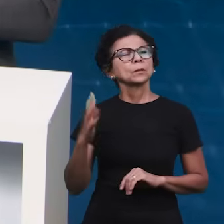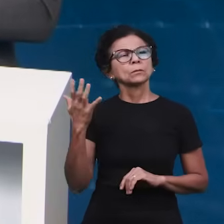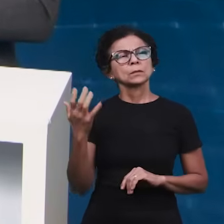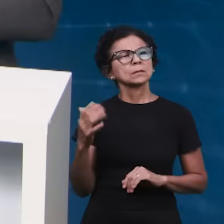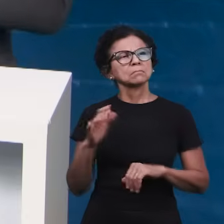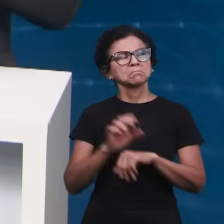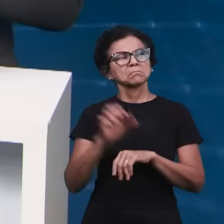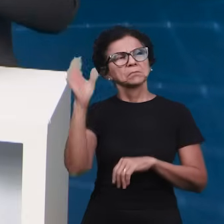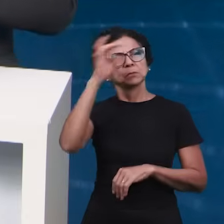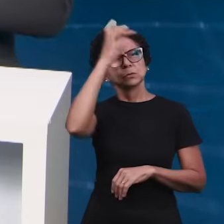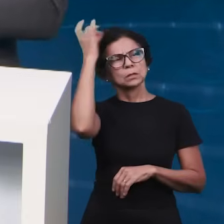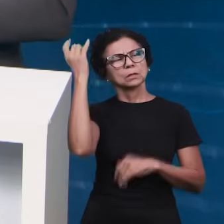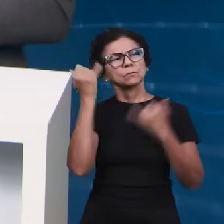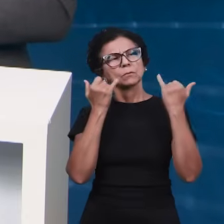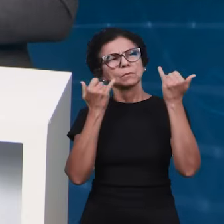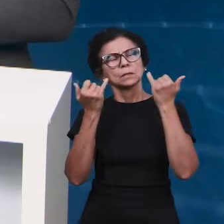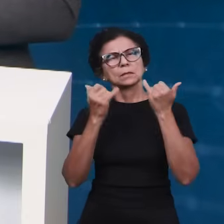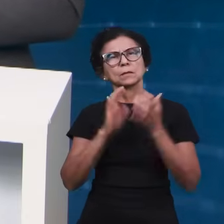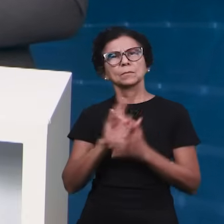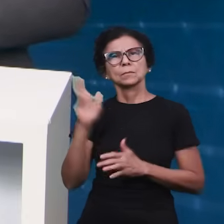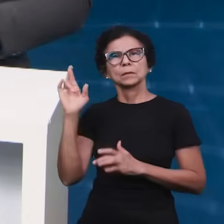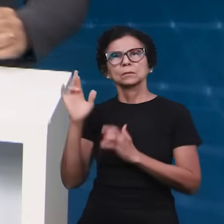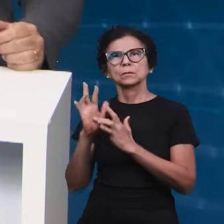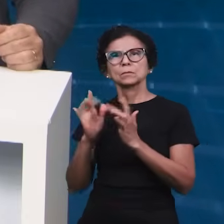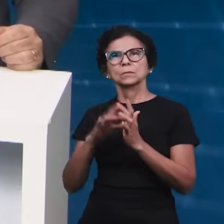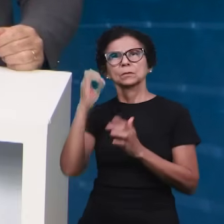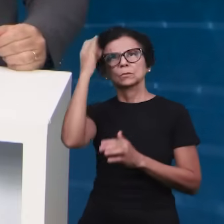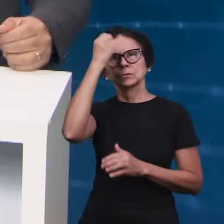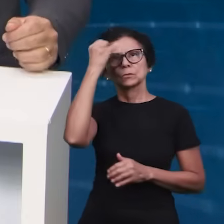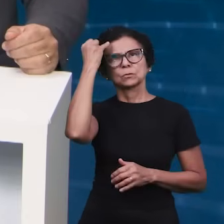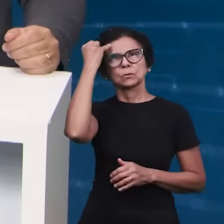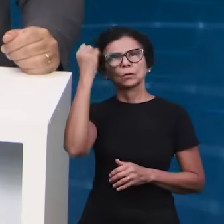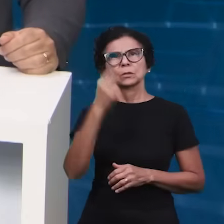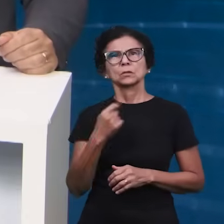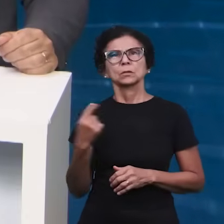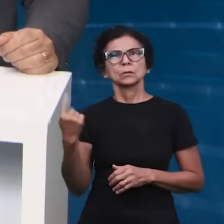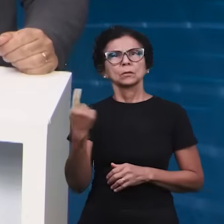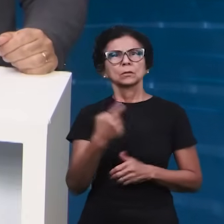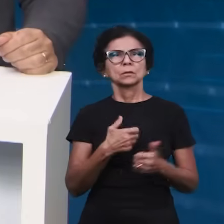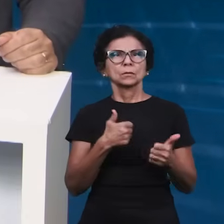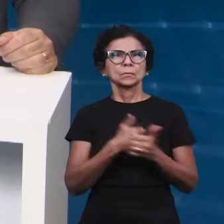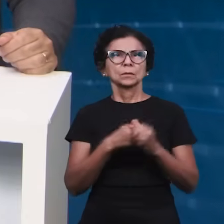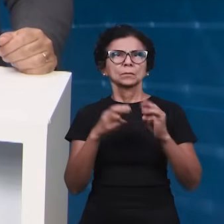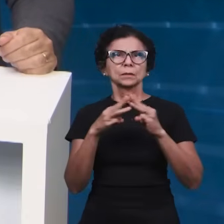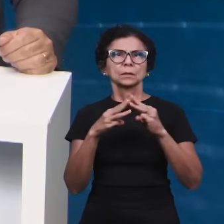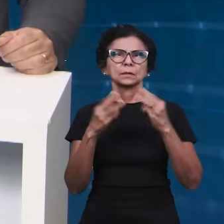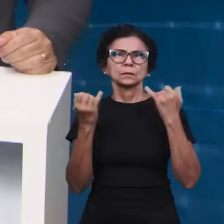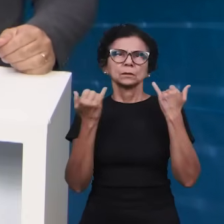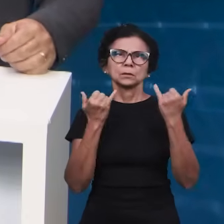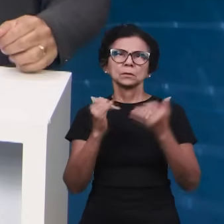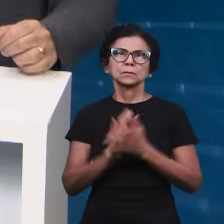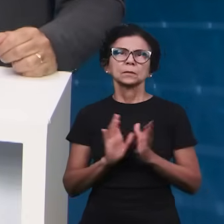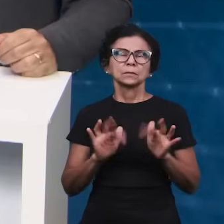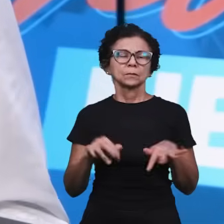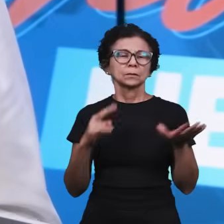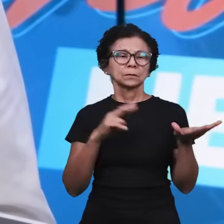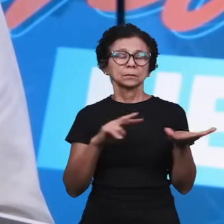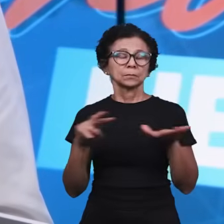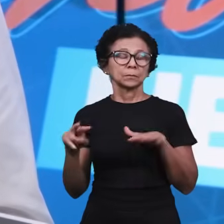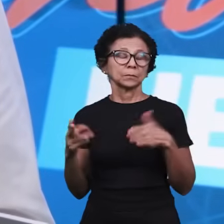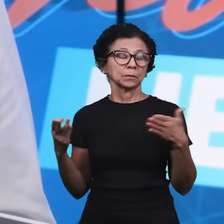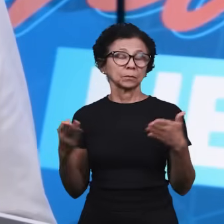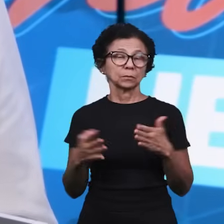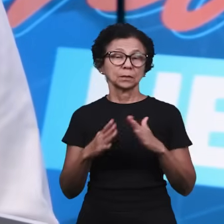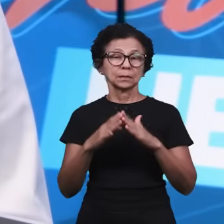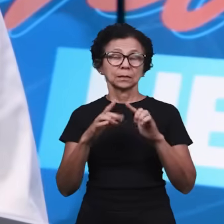que está acontecendo aqui no estado do Espírito Santo. Paz do Senhor, Jorge, a paz do Senhor, os irmãos que acompanham o Maranhão News. Neste